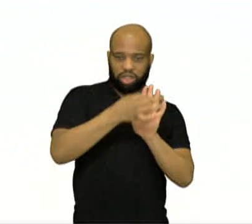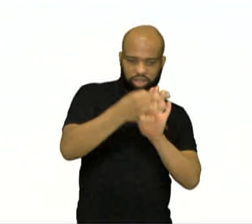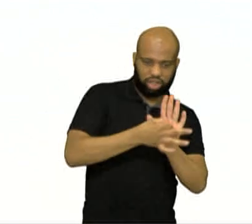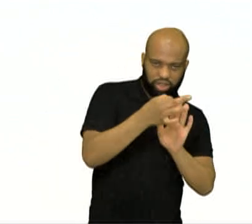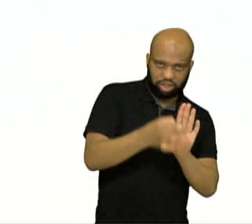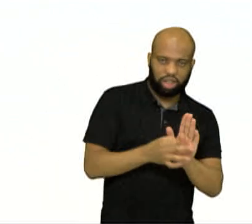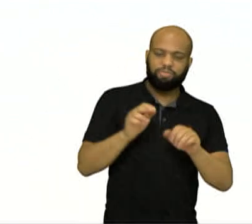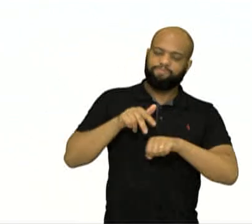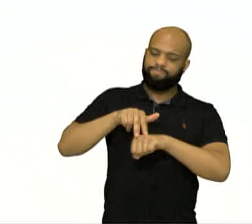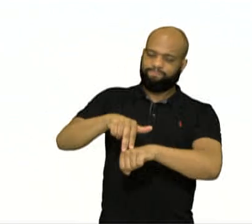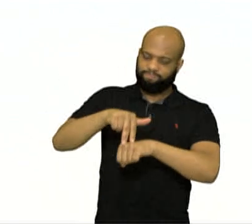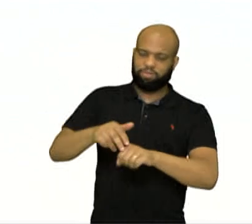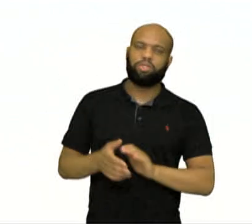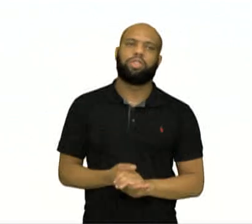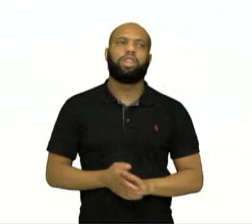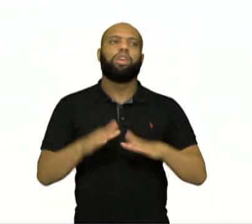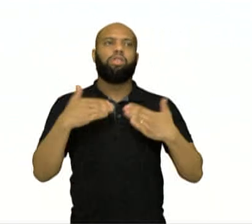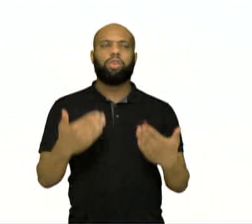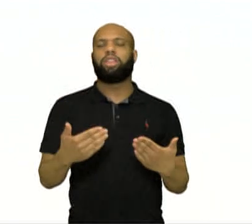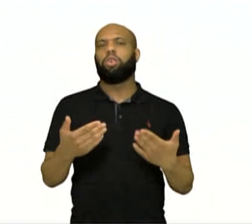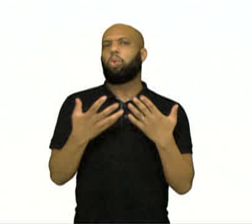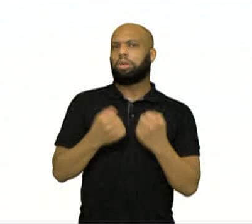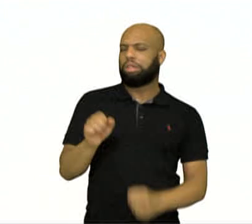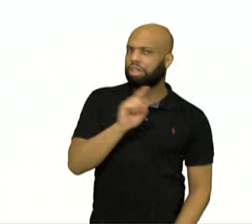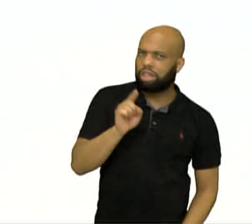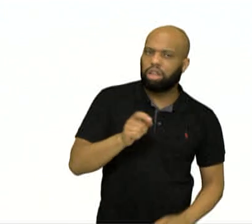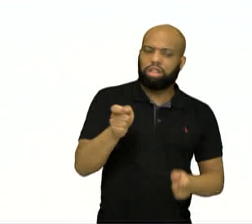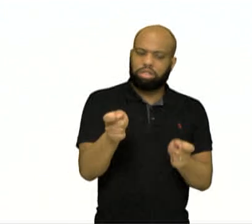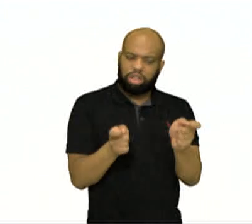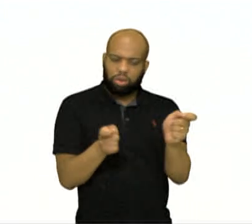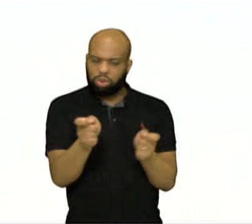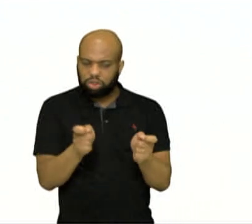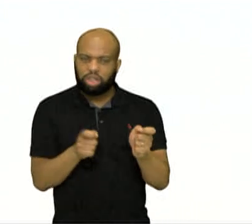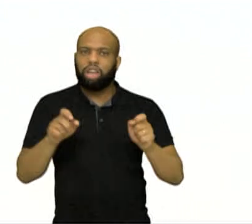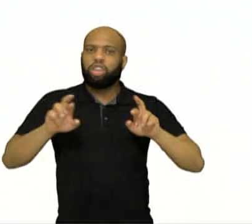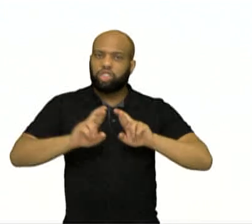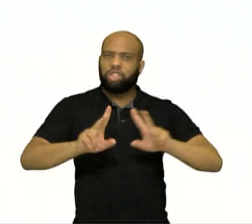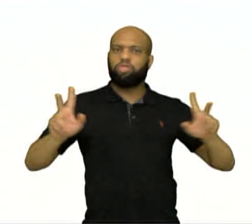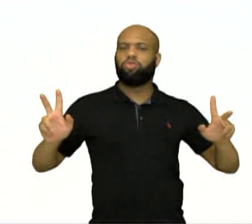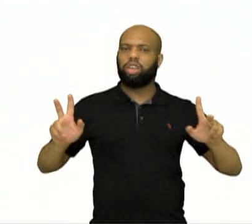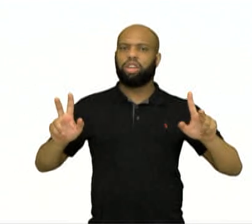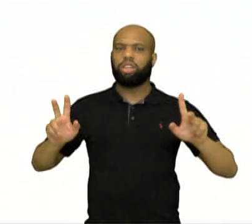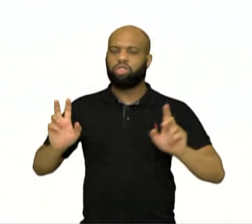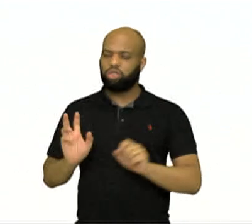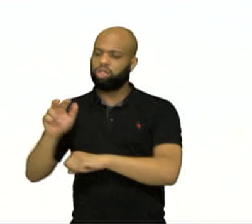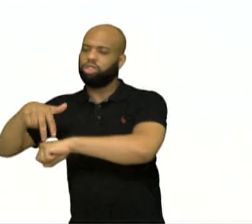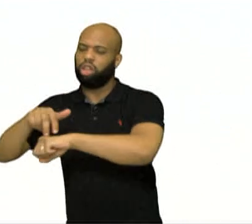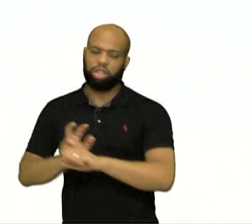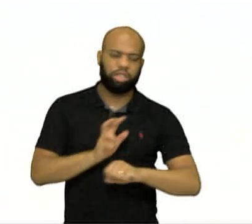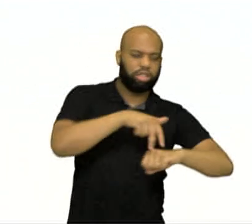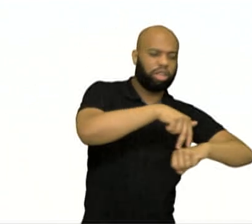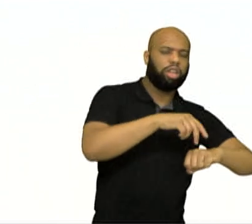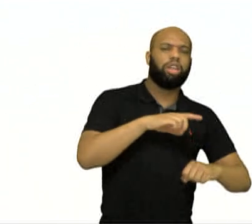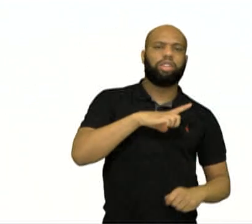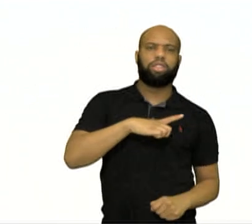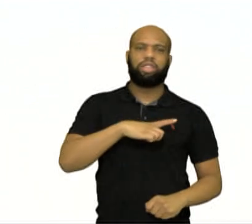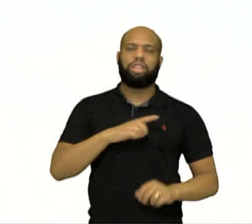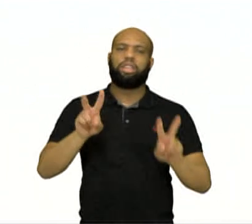para sustentar, não aceitar ou para negociar diferentes posicionamentos sobre a questão controversa